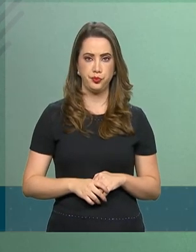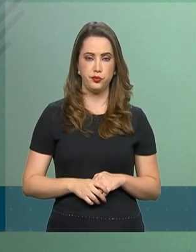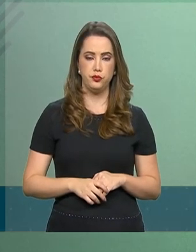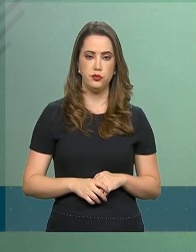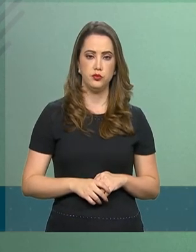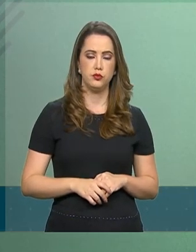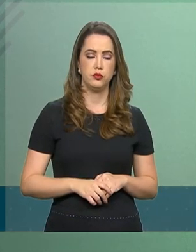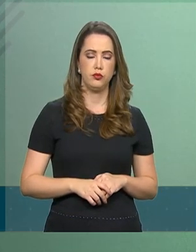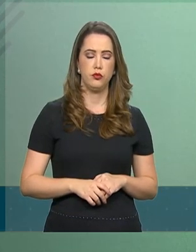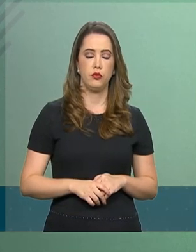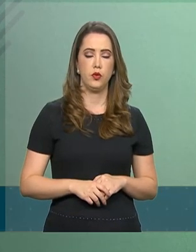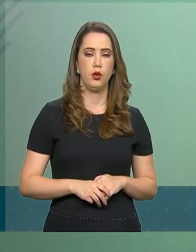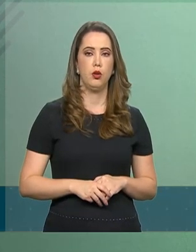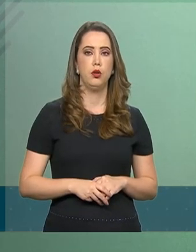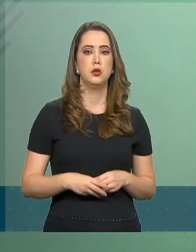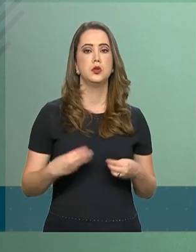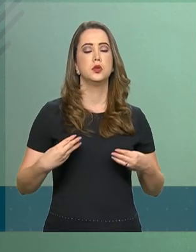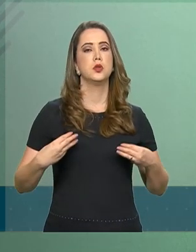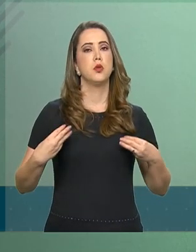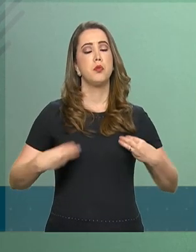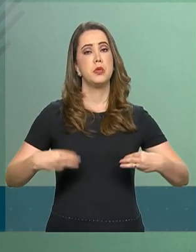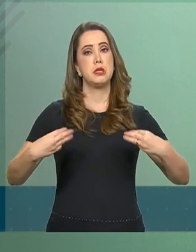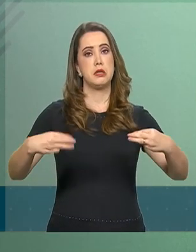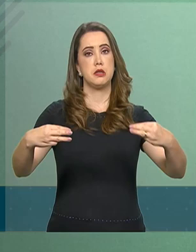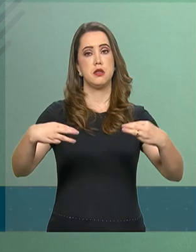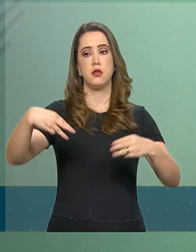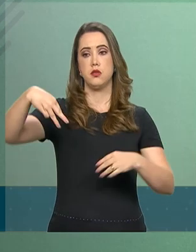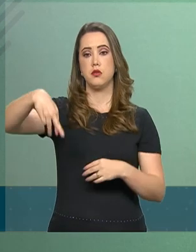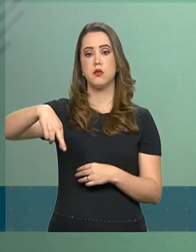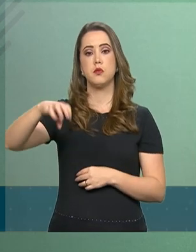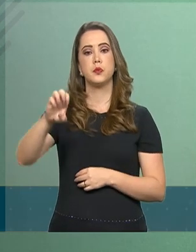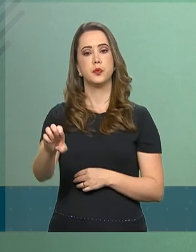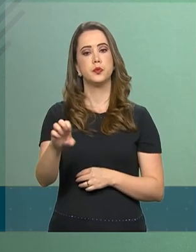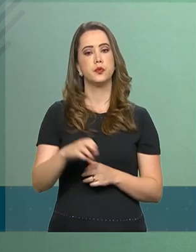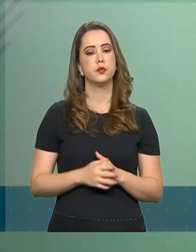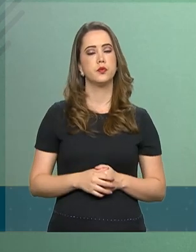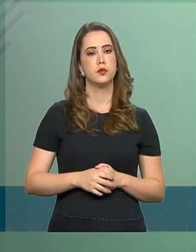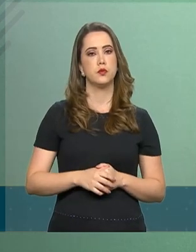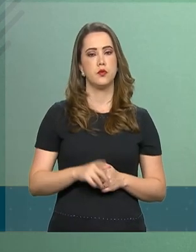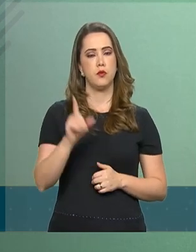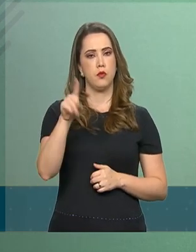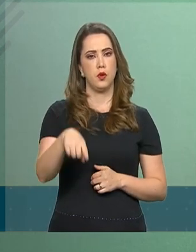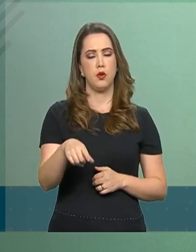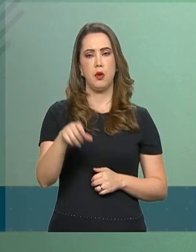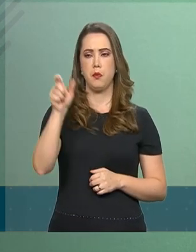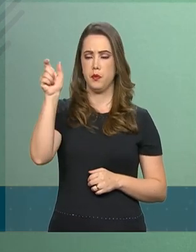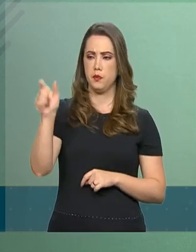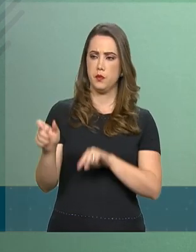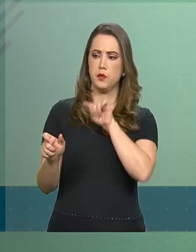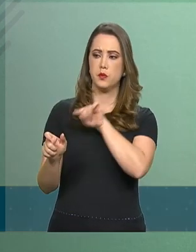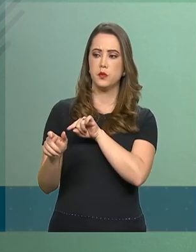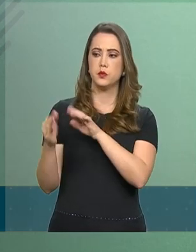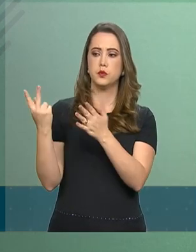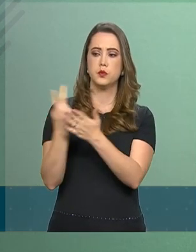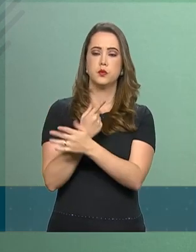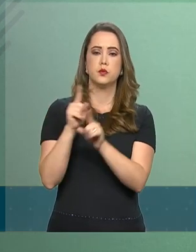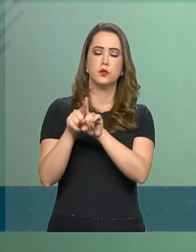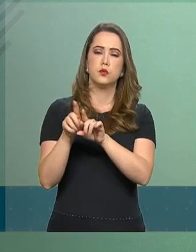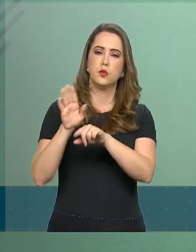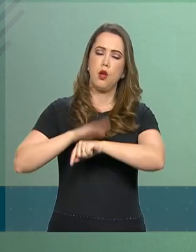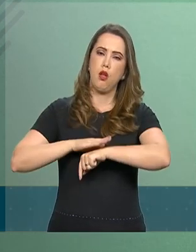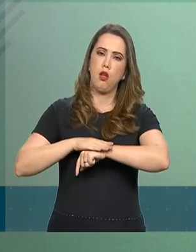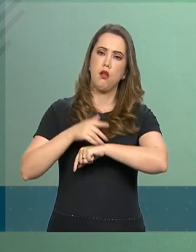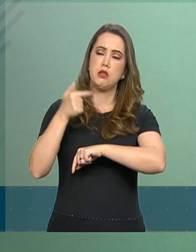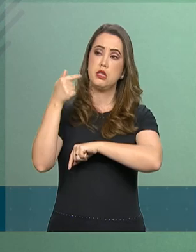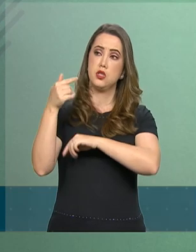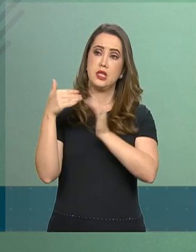ministério das relações exteriores o ministro ernesto araújo realizou no período de